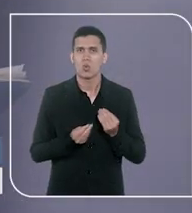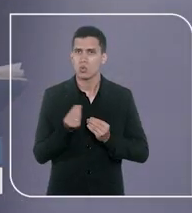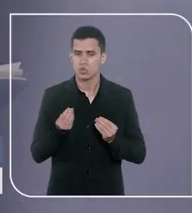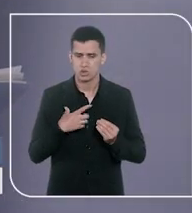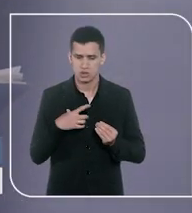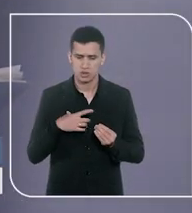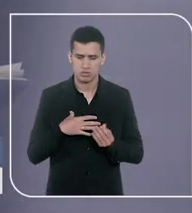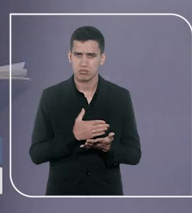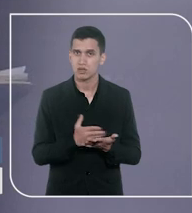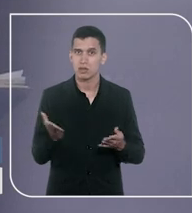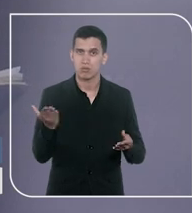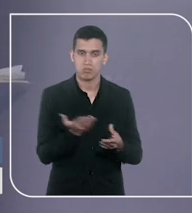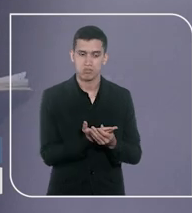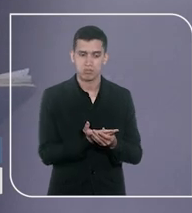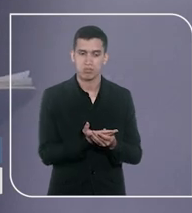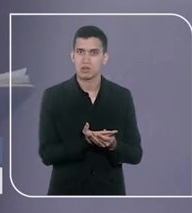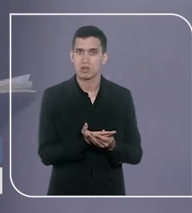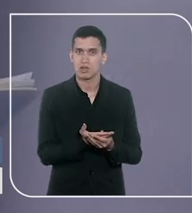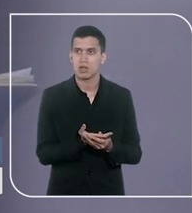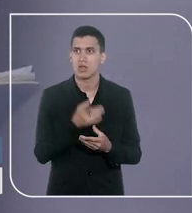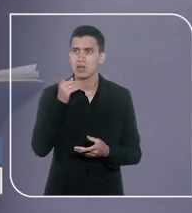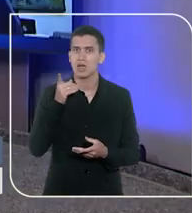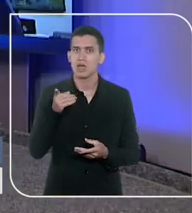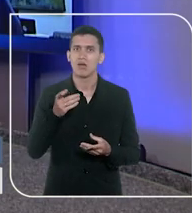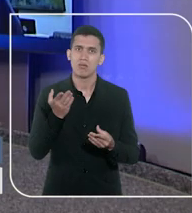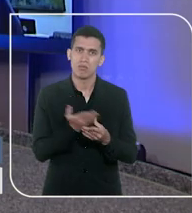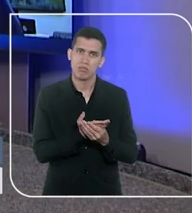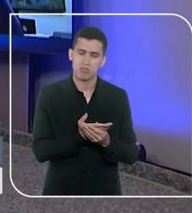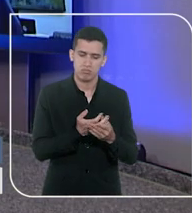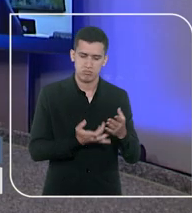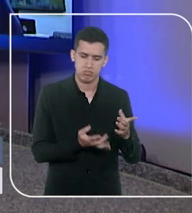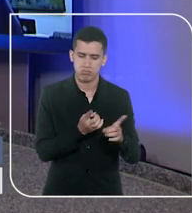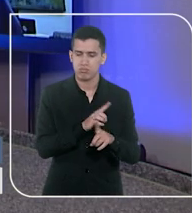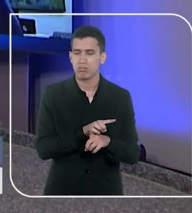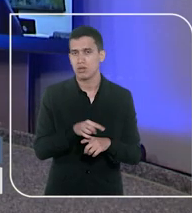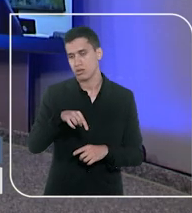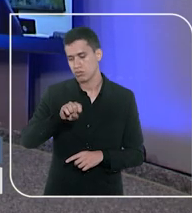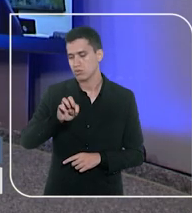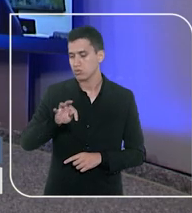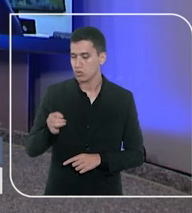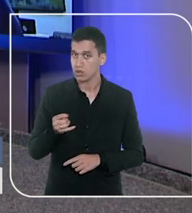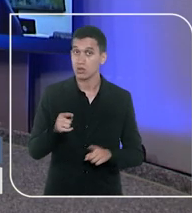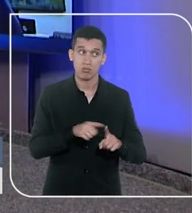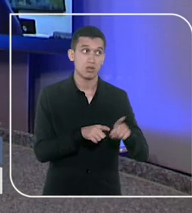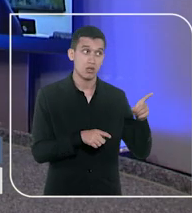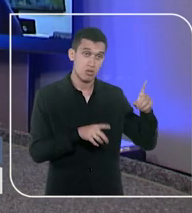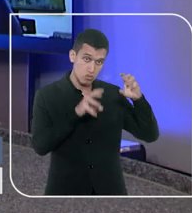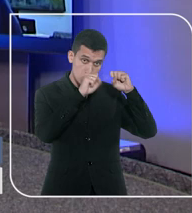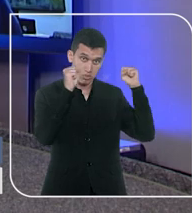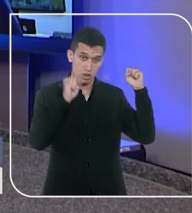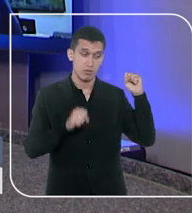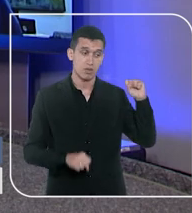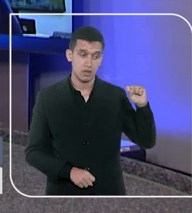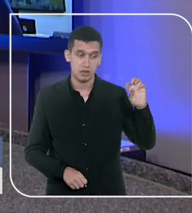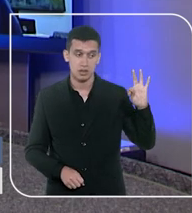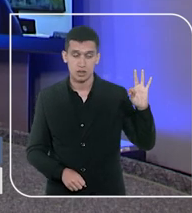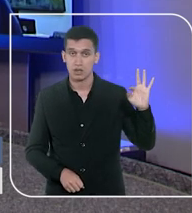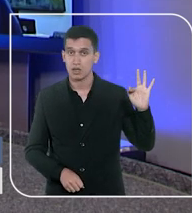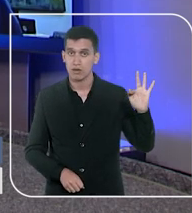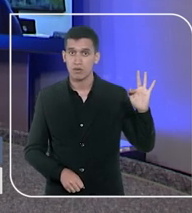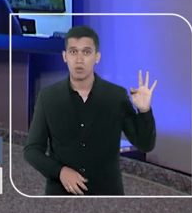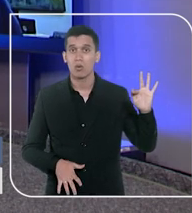os embargos de divergência no STJ e no STF e a qual órgão compete julgá-lo? Ou seja, não